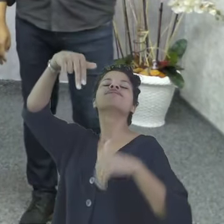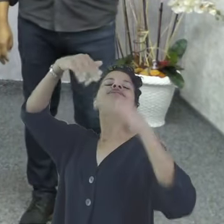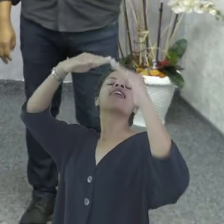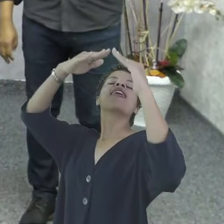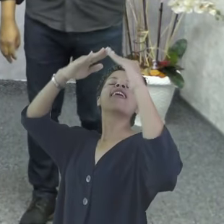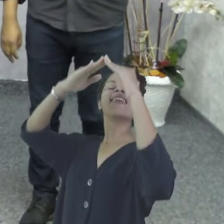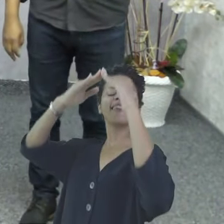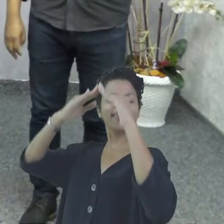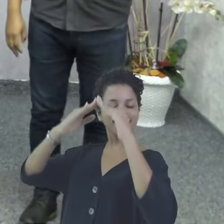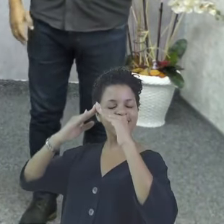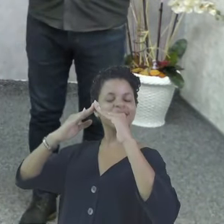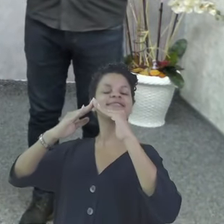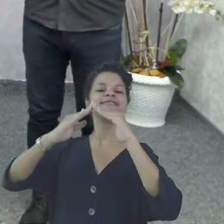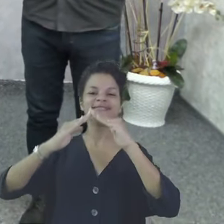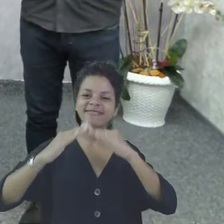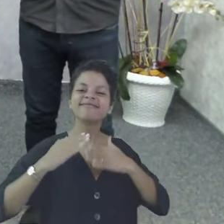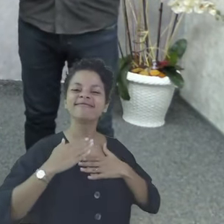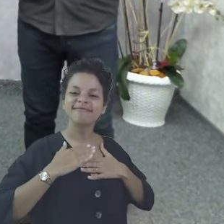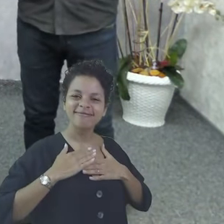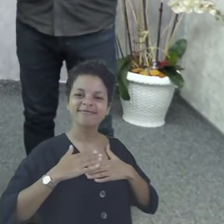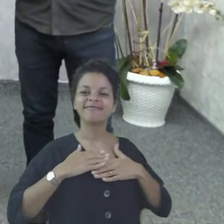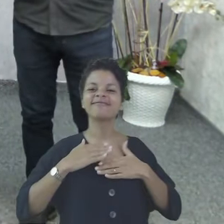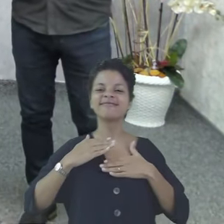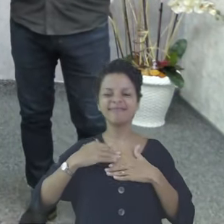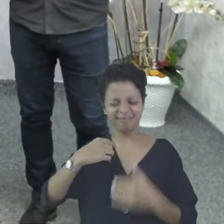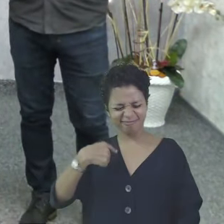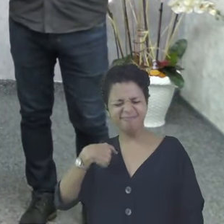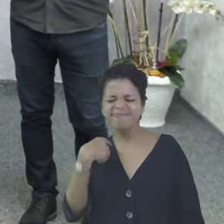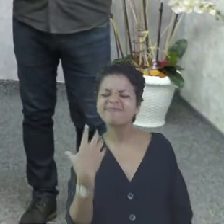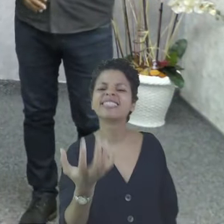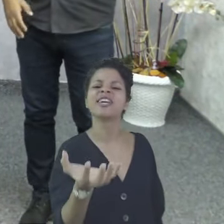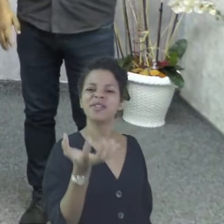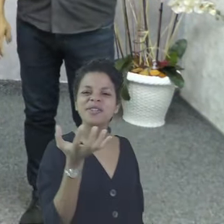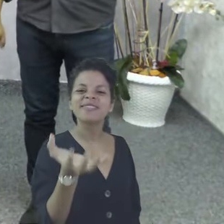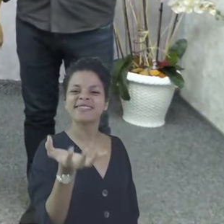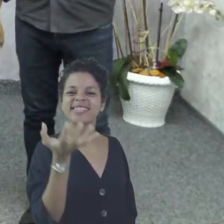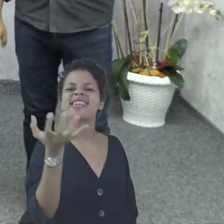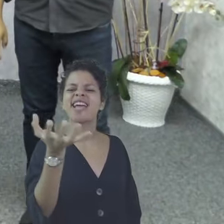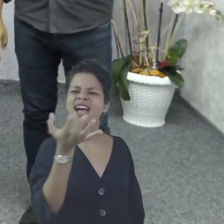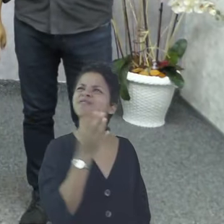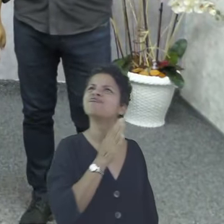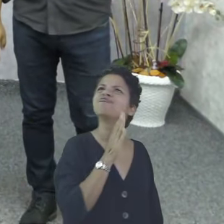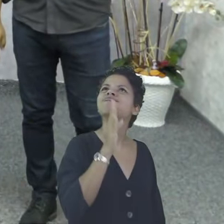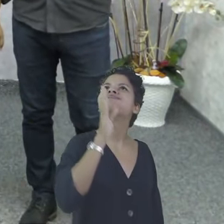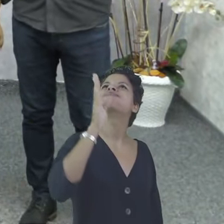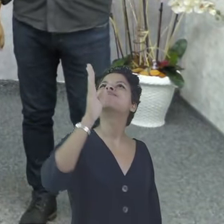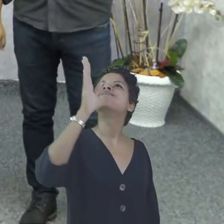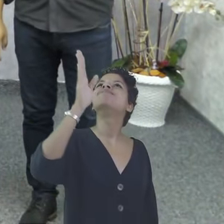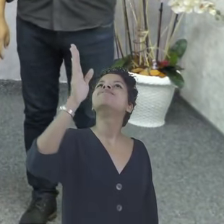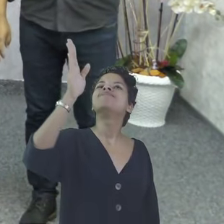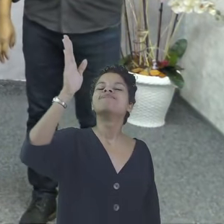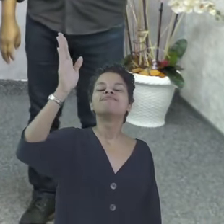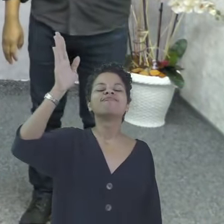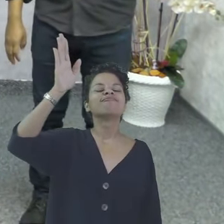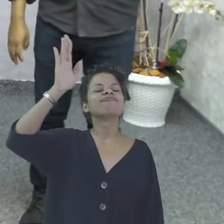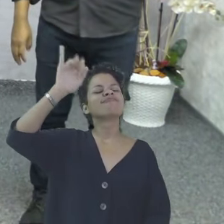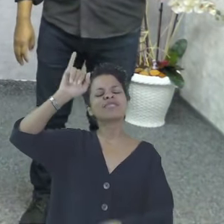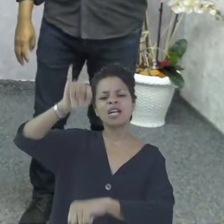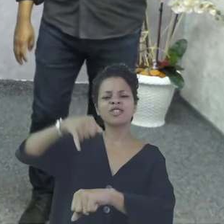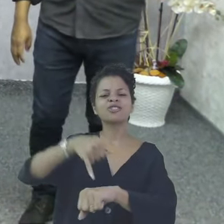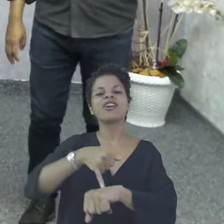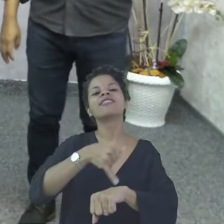de paz eu morarei. Eu quero ir pra